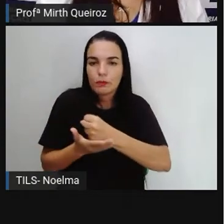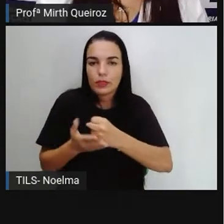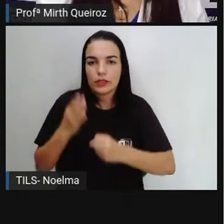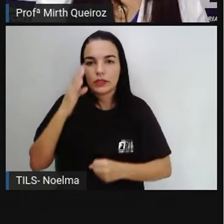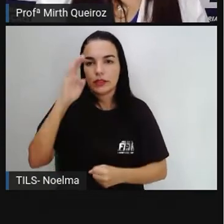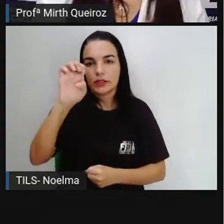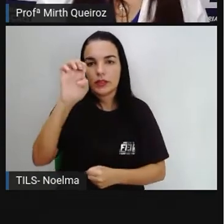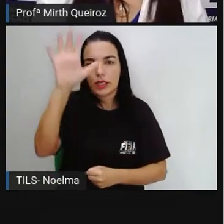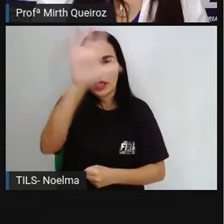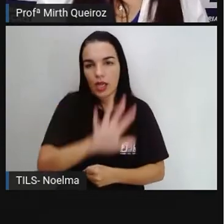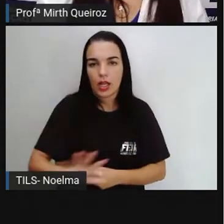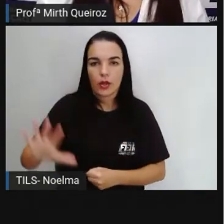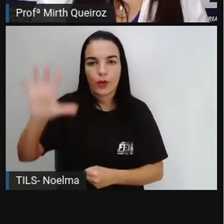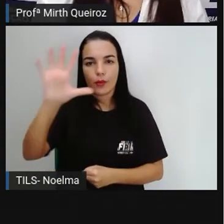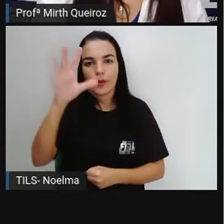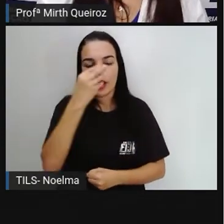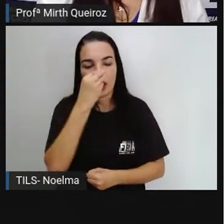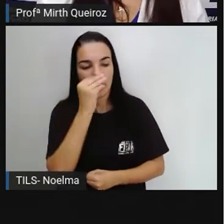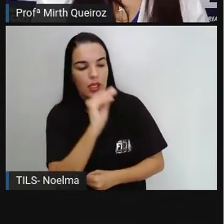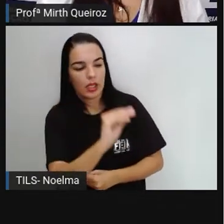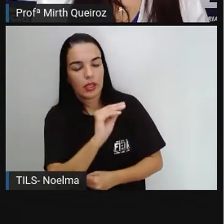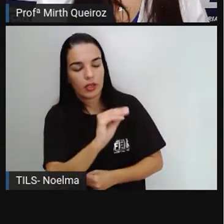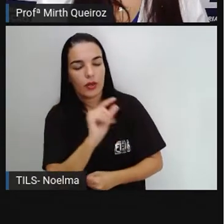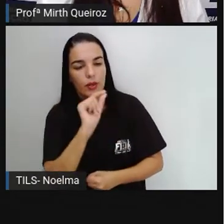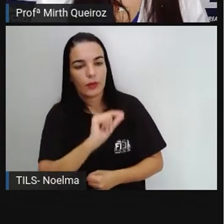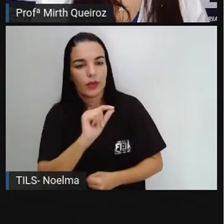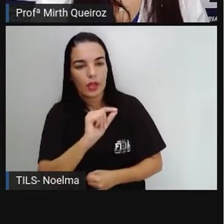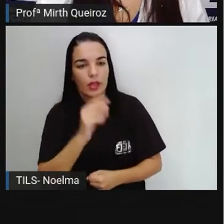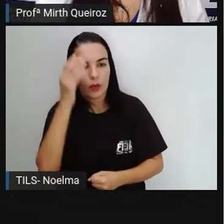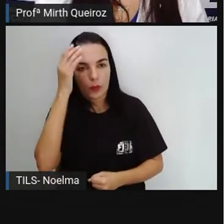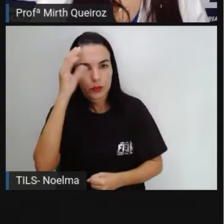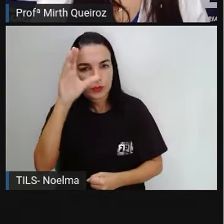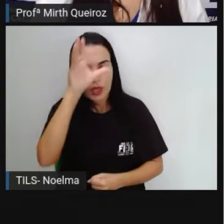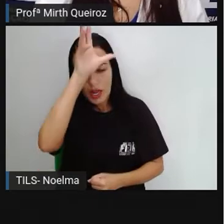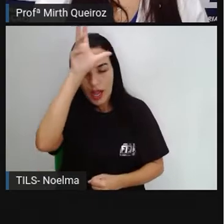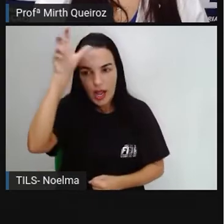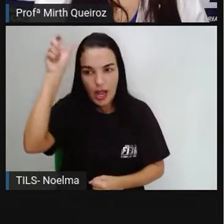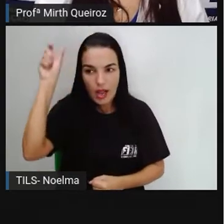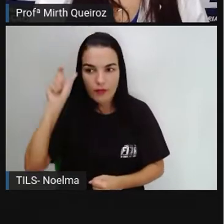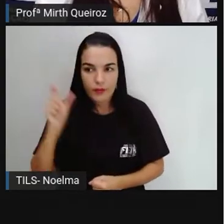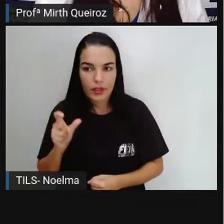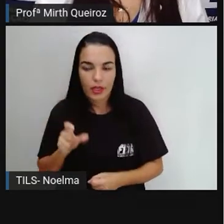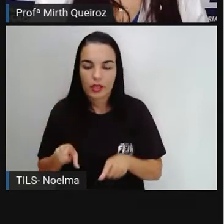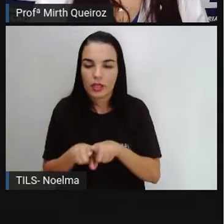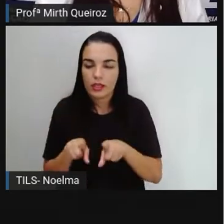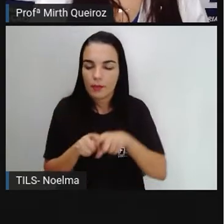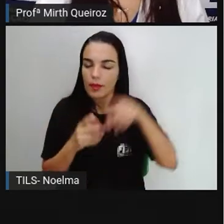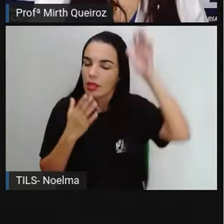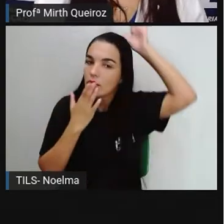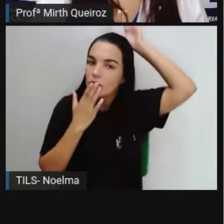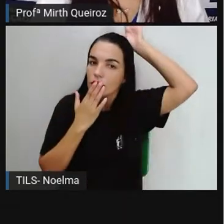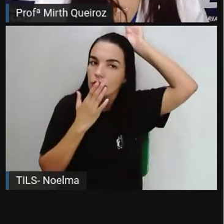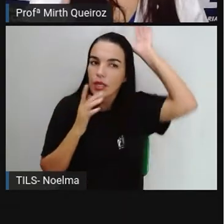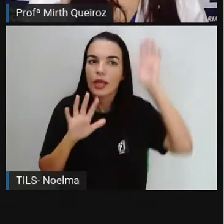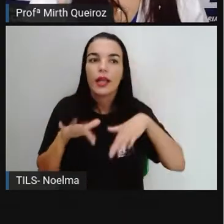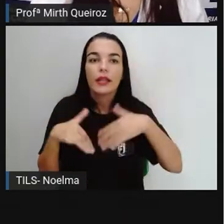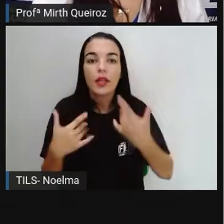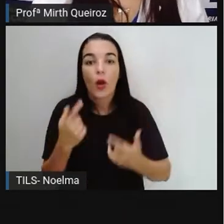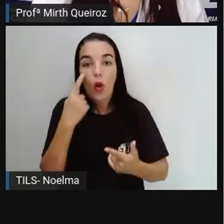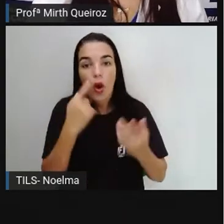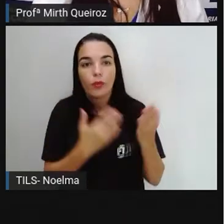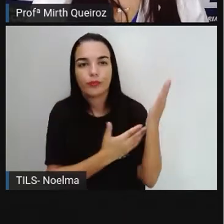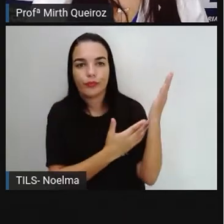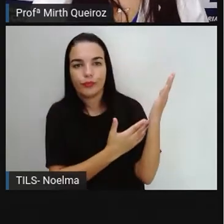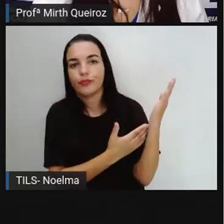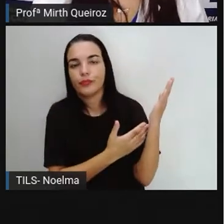as culturas africanas e indígenas. Então, essas 5 ideias equivocadas são quais? Primeiro, o índio